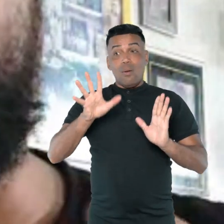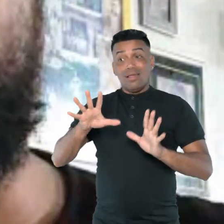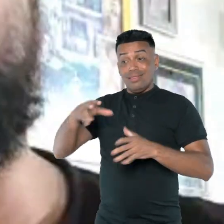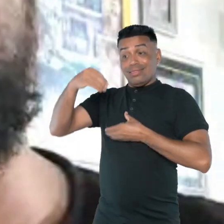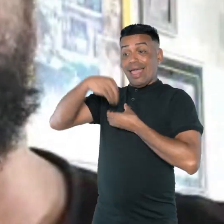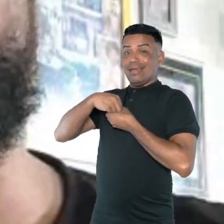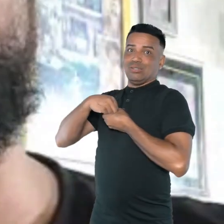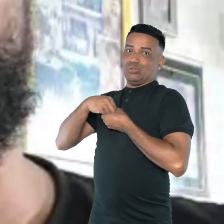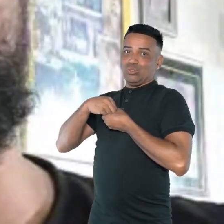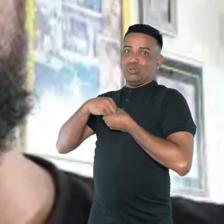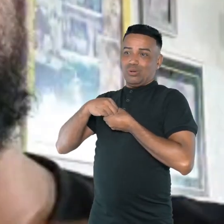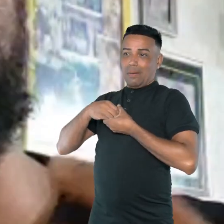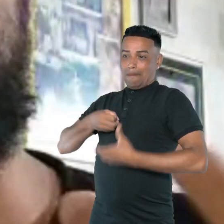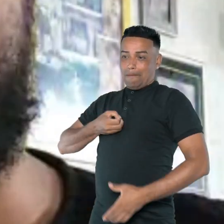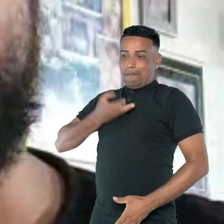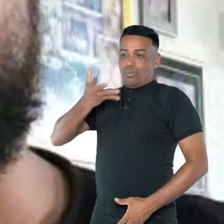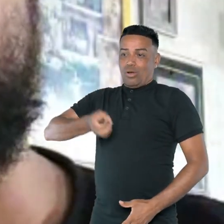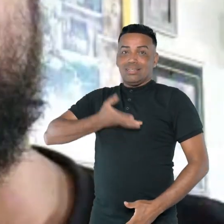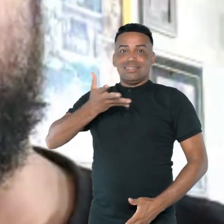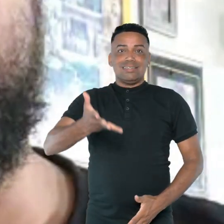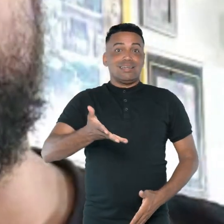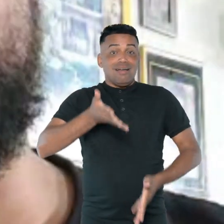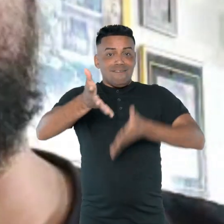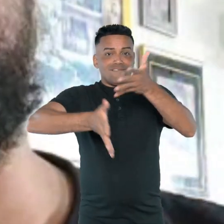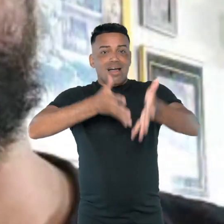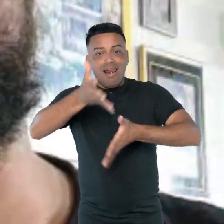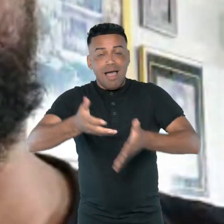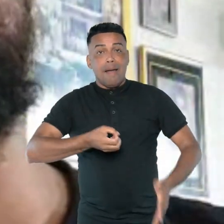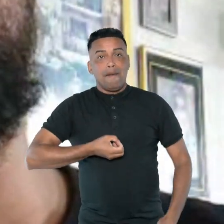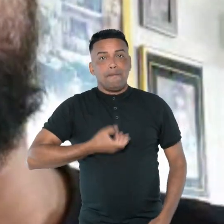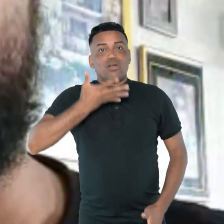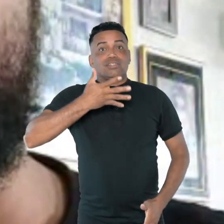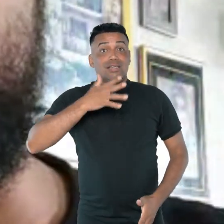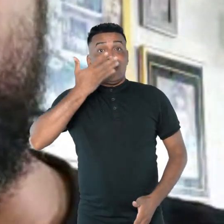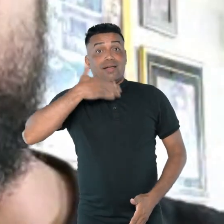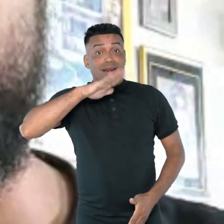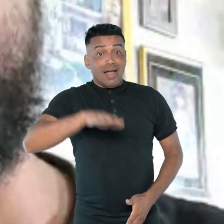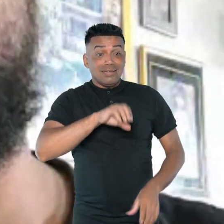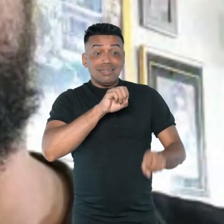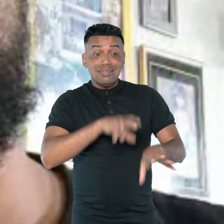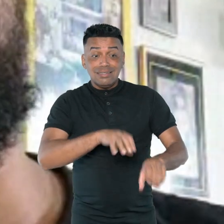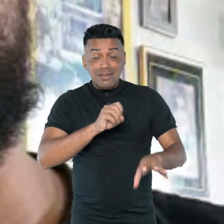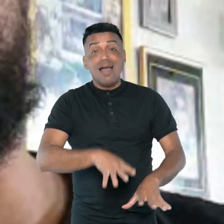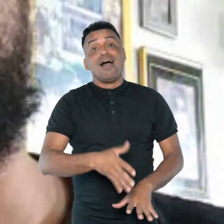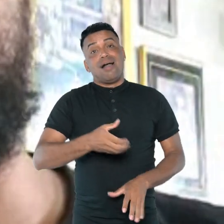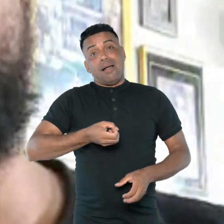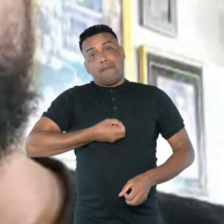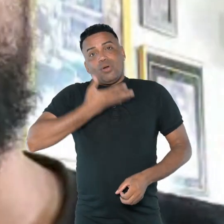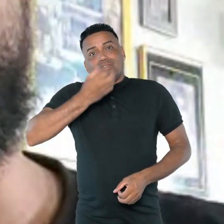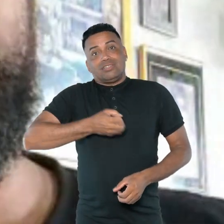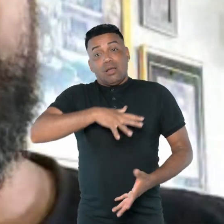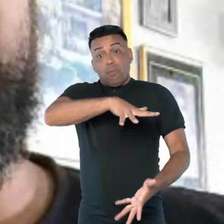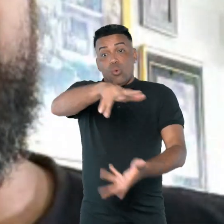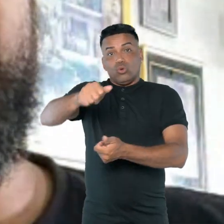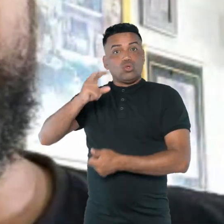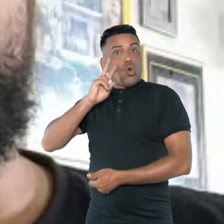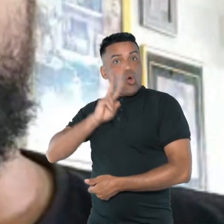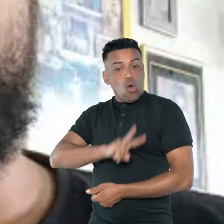Vamos falar com poesia, vamos educar as nossas crianças com poesia, vamos olhar para o mundo com um olhar